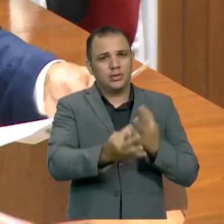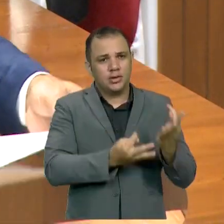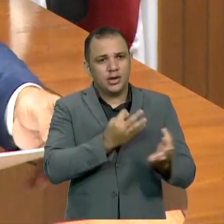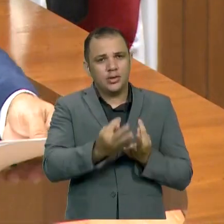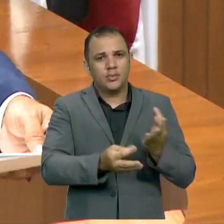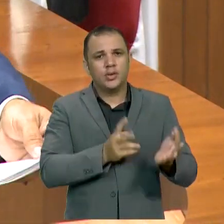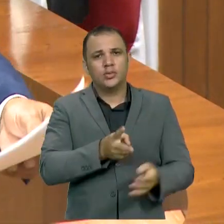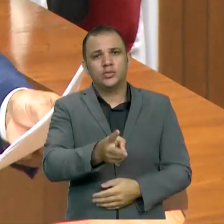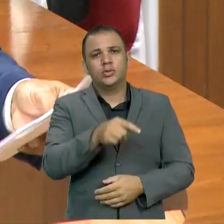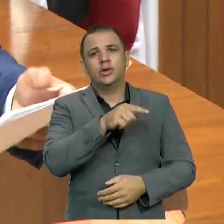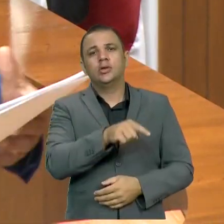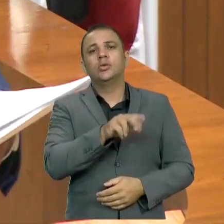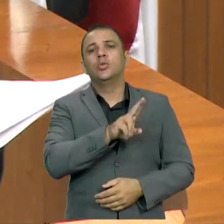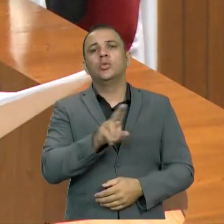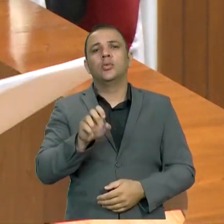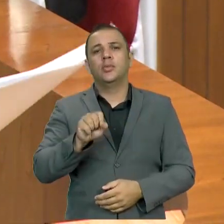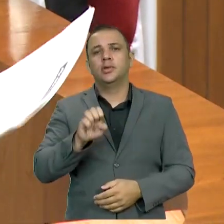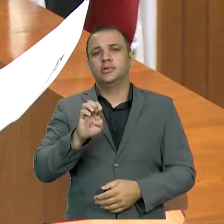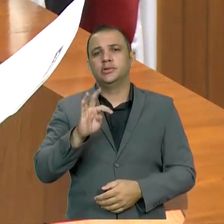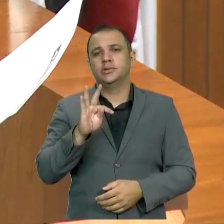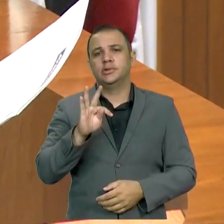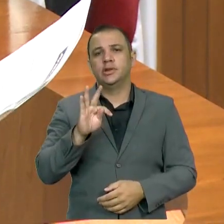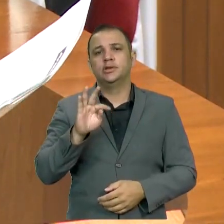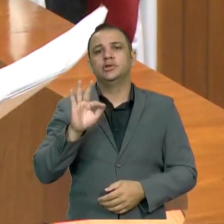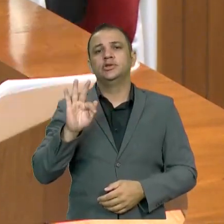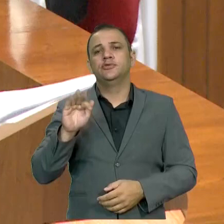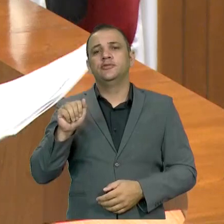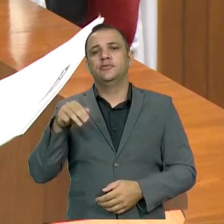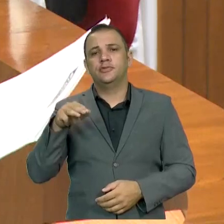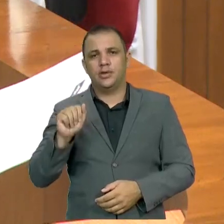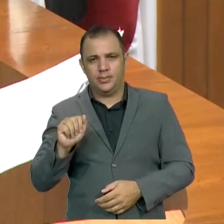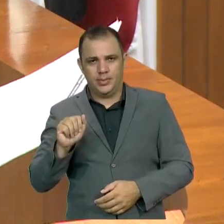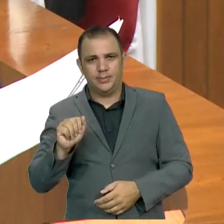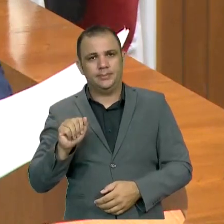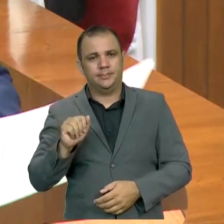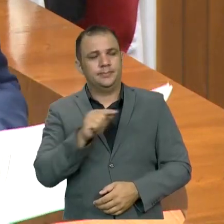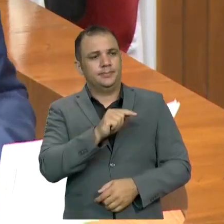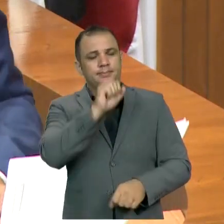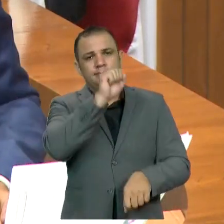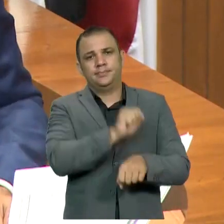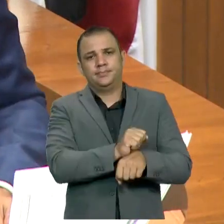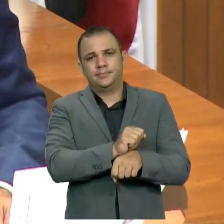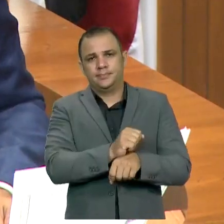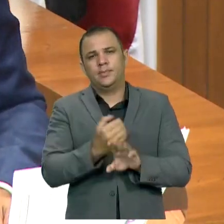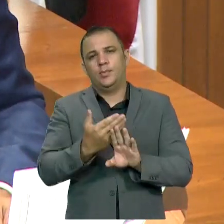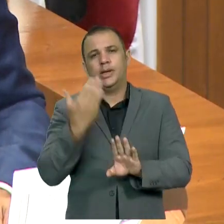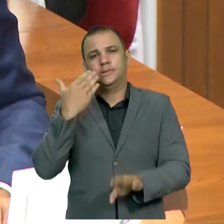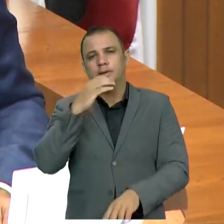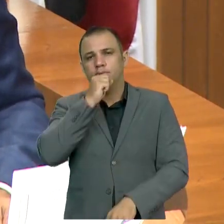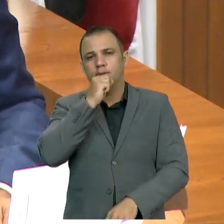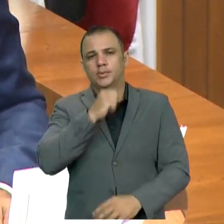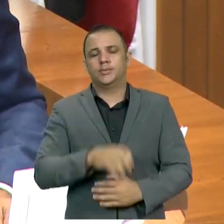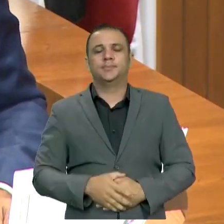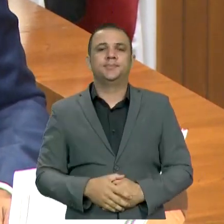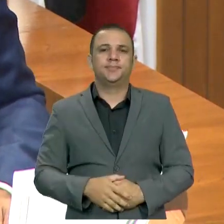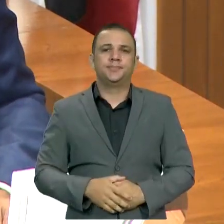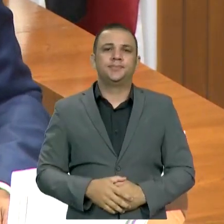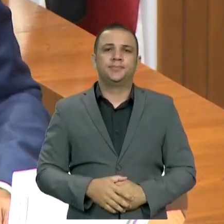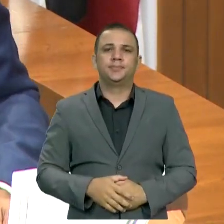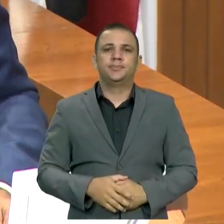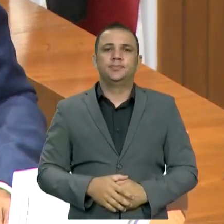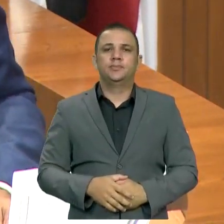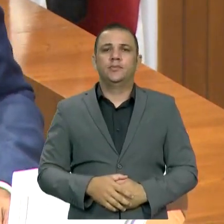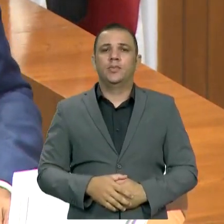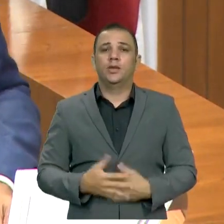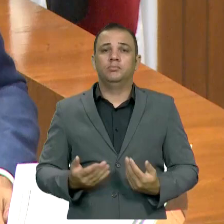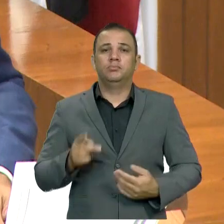Sete Fama, que suspendeu o tratamento, o atendimento, desde o último sábado. Professores,